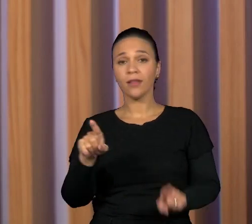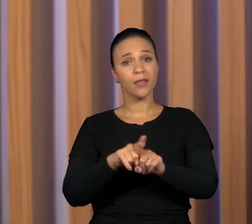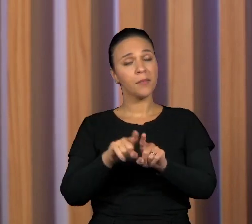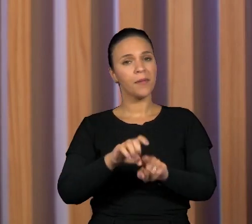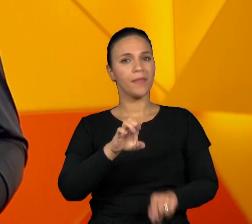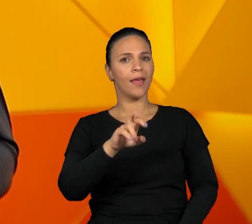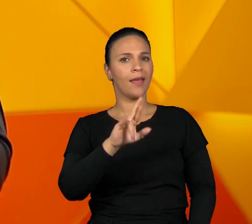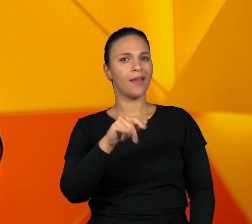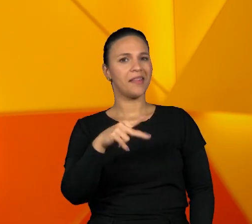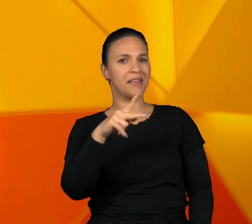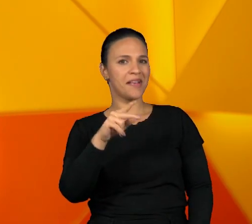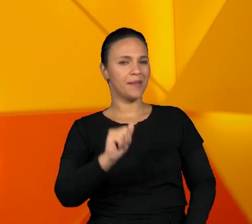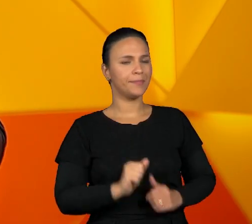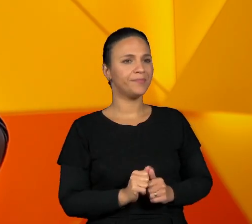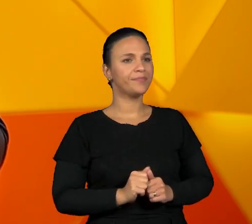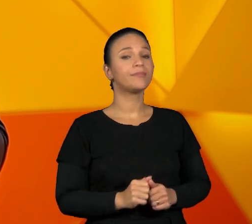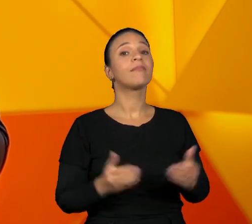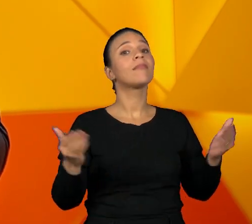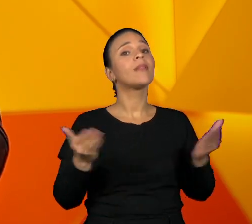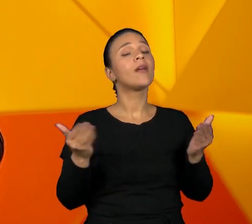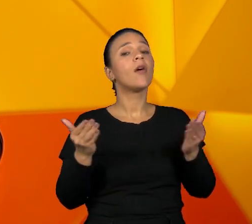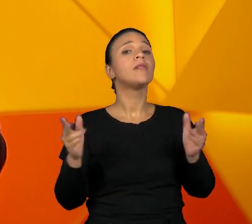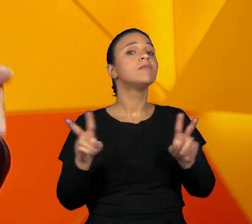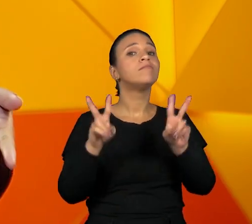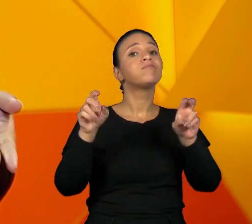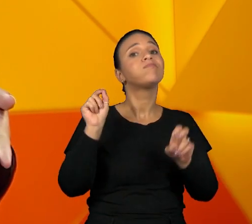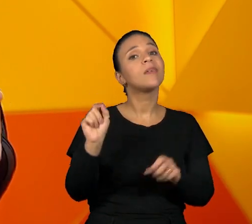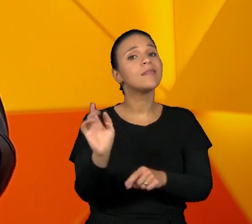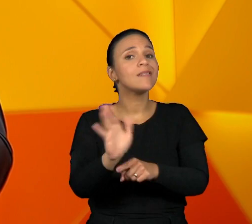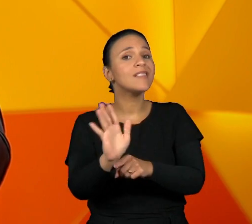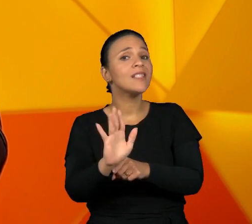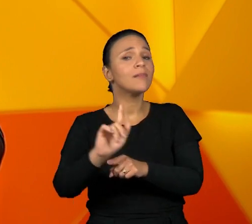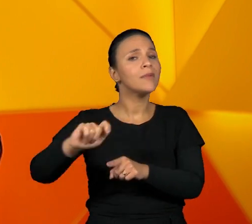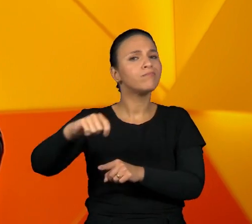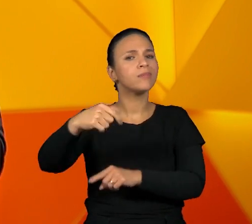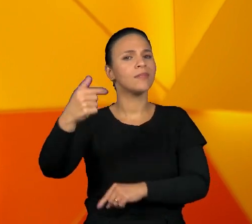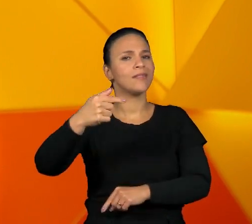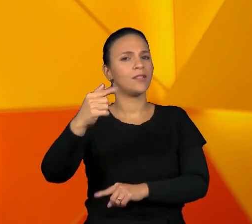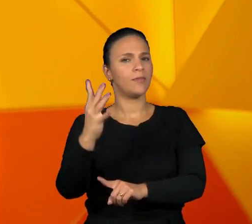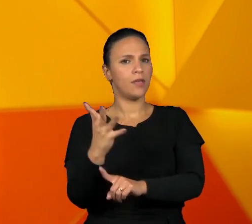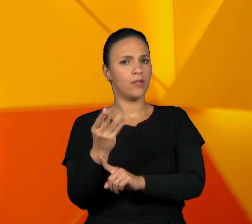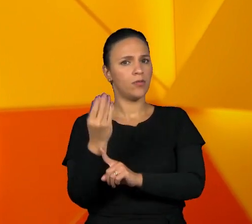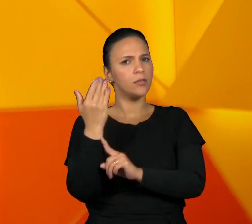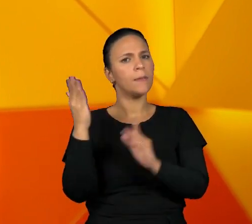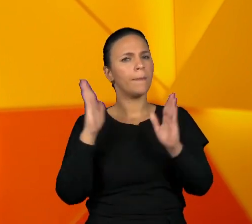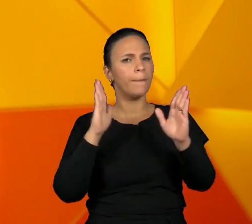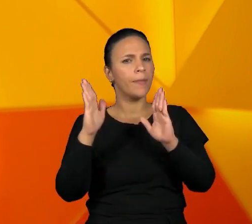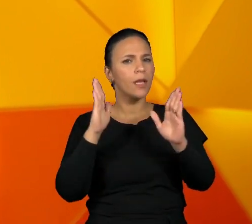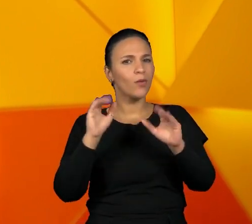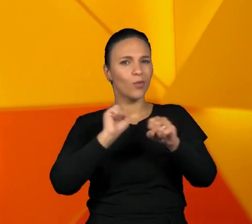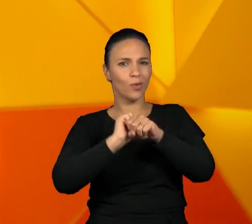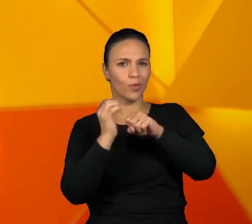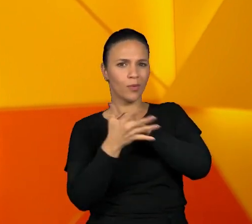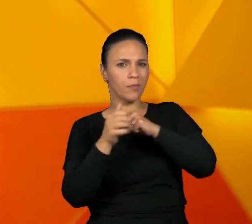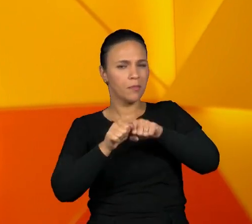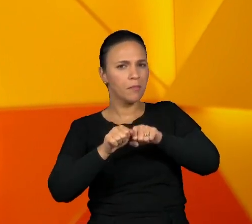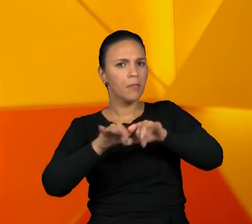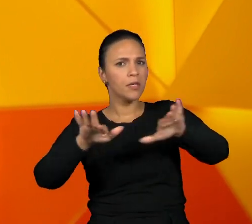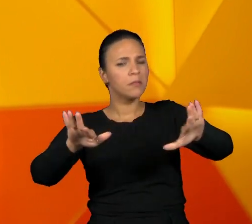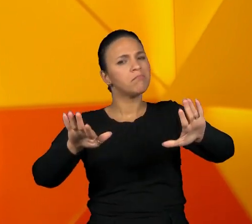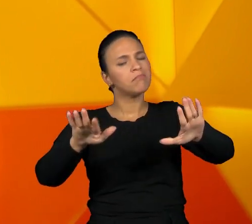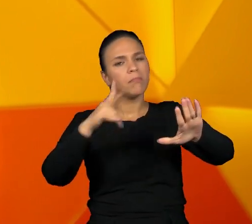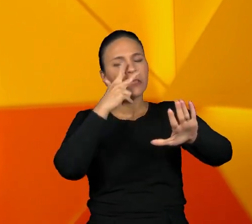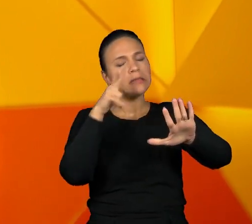Dutra. Agora a gente vai para a 7ª arte, que é o cinema. Depois de um período de encolhimento durante a pandemia, o mercado